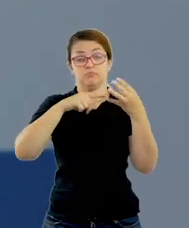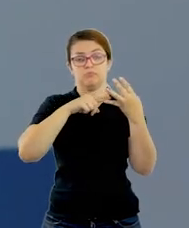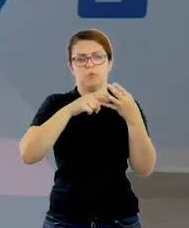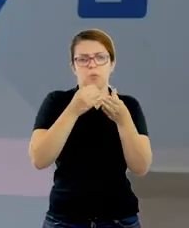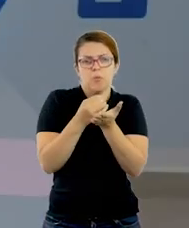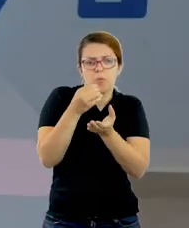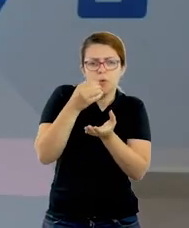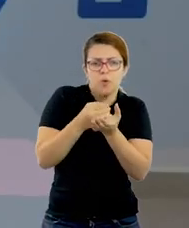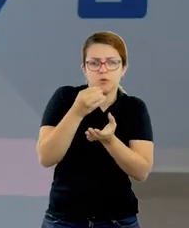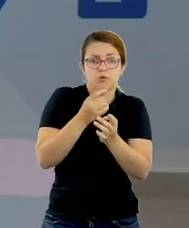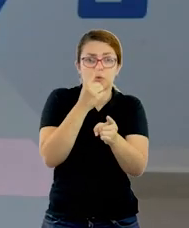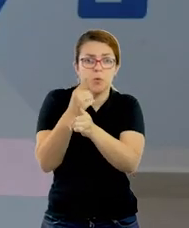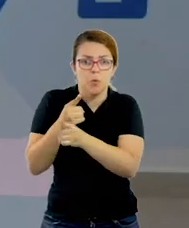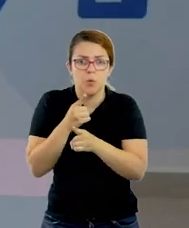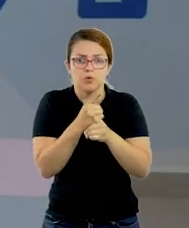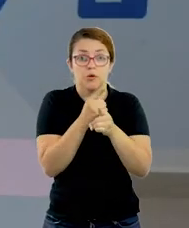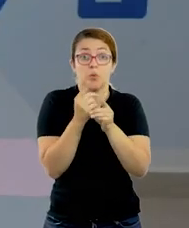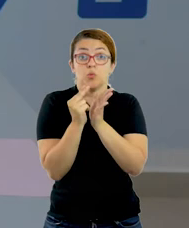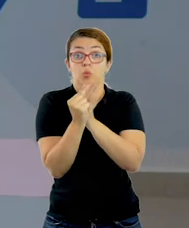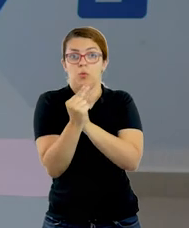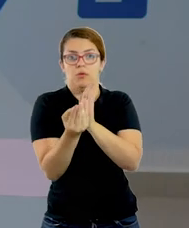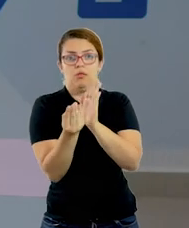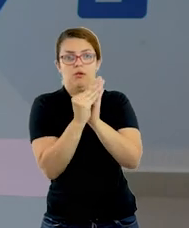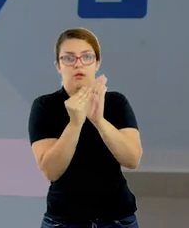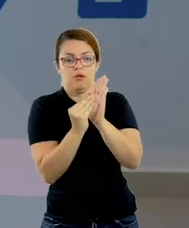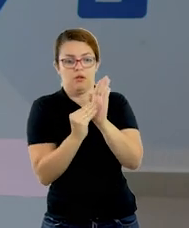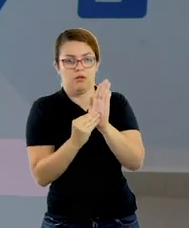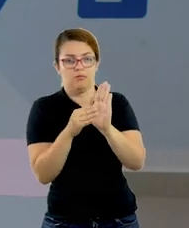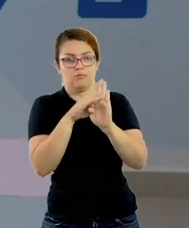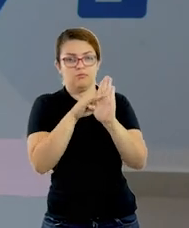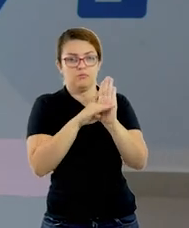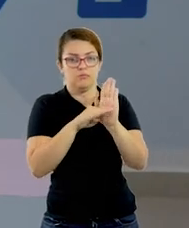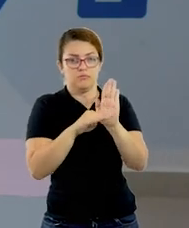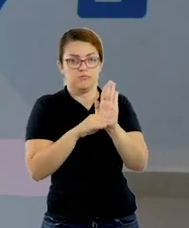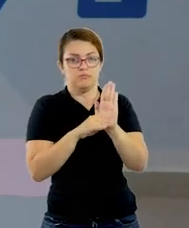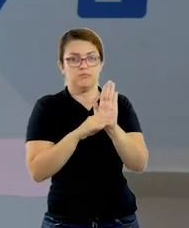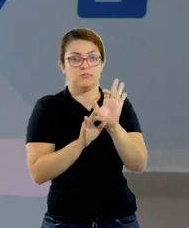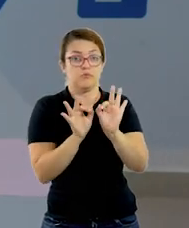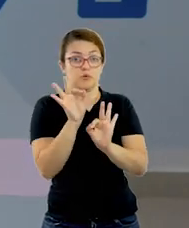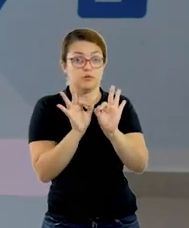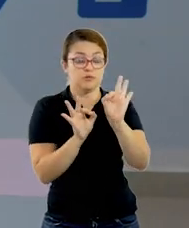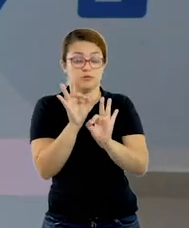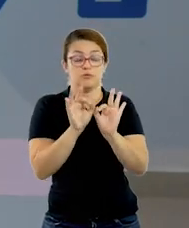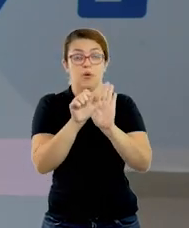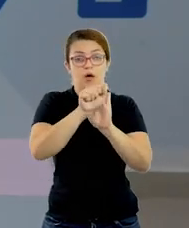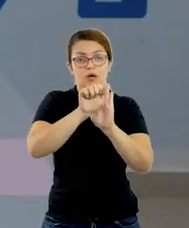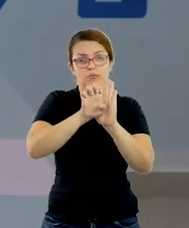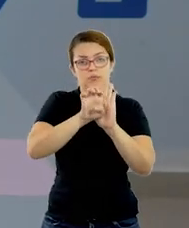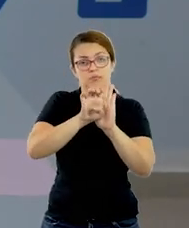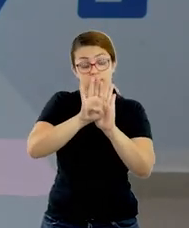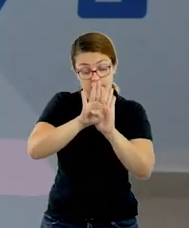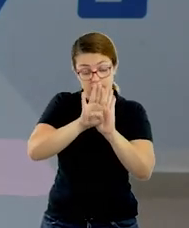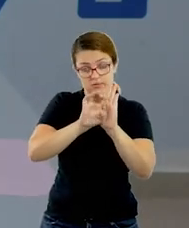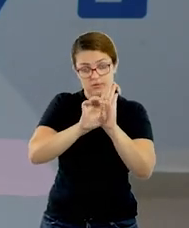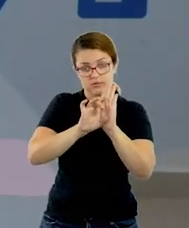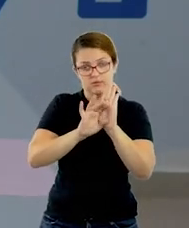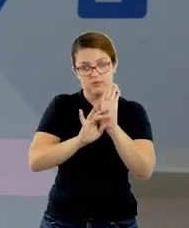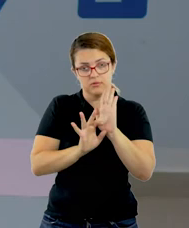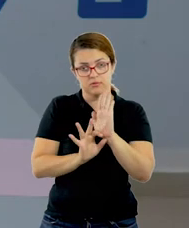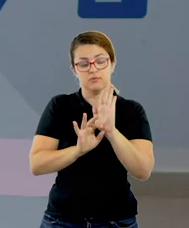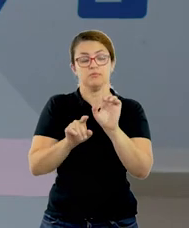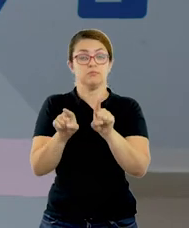pote o que vocês encontraram in de preferência na ordem do alfabeto já